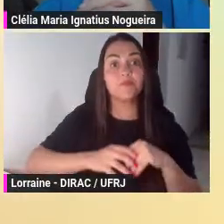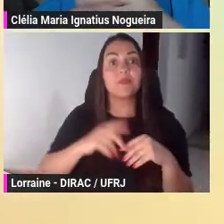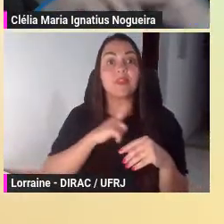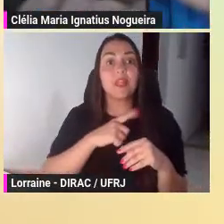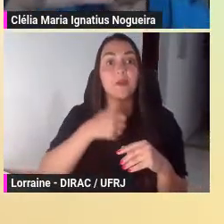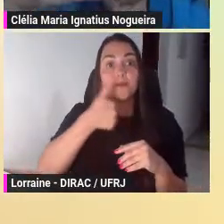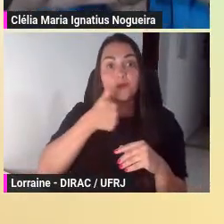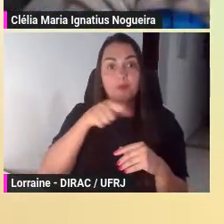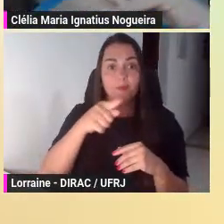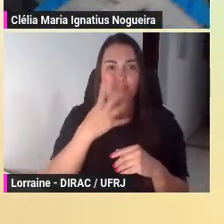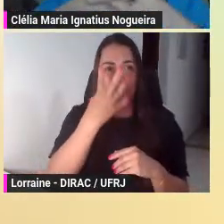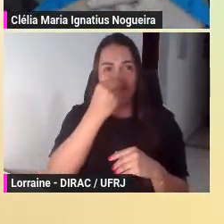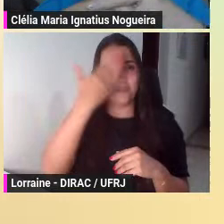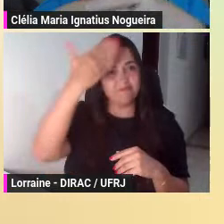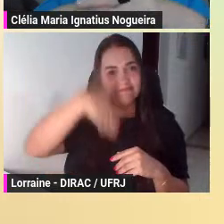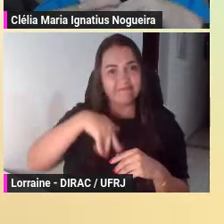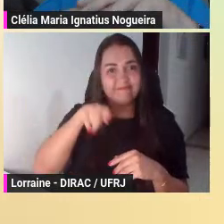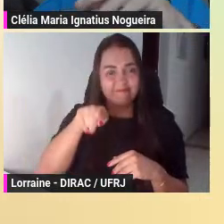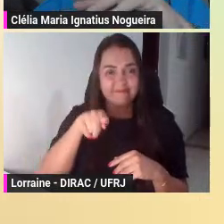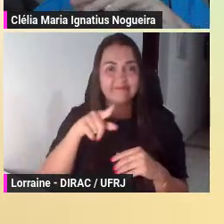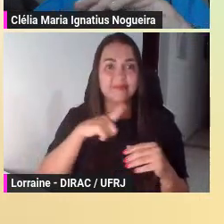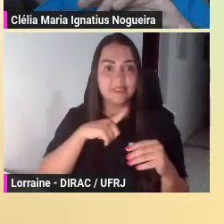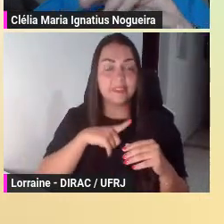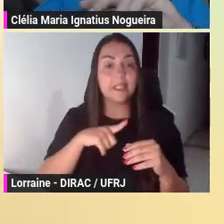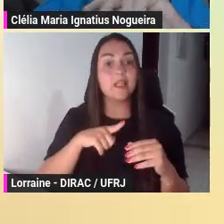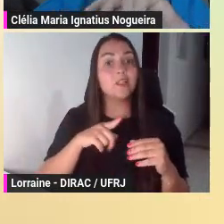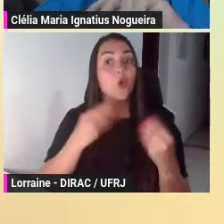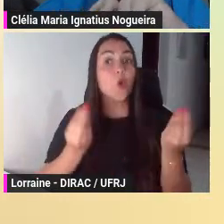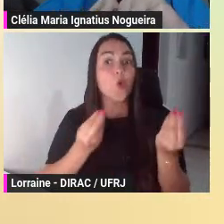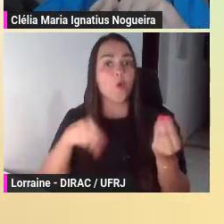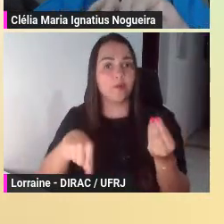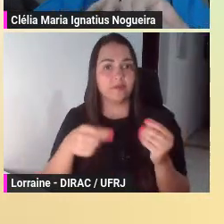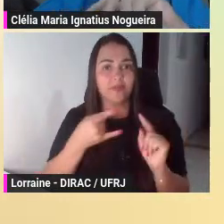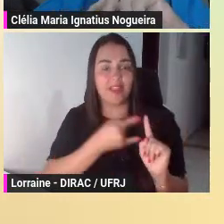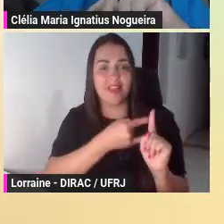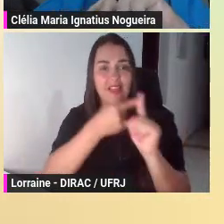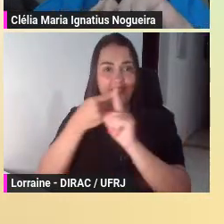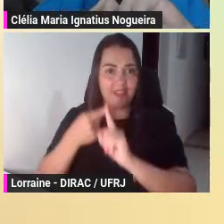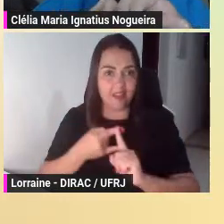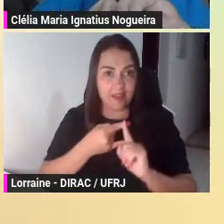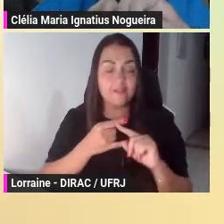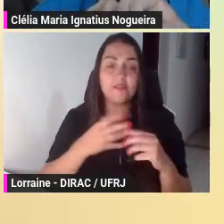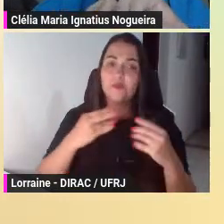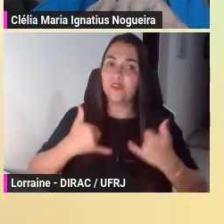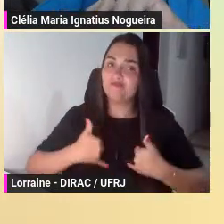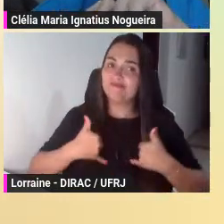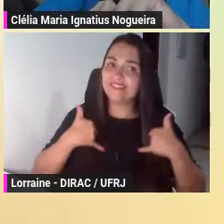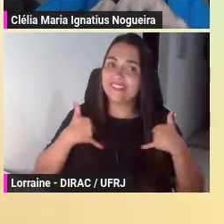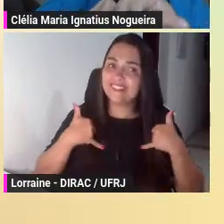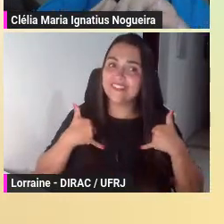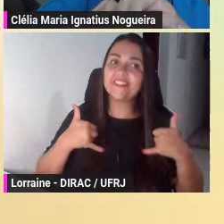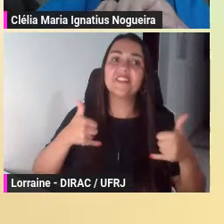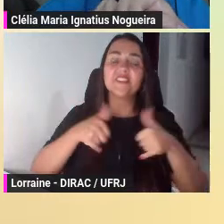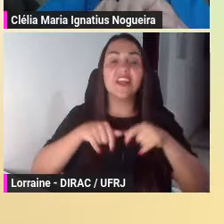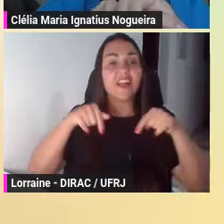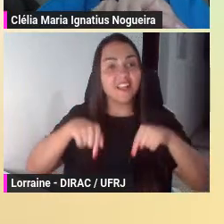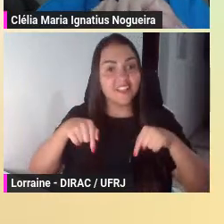primeiro slide, o card dessa live, né, que muito me honra estar aqui ao lado